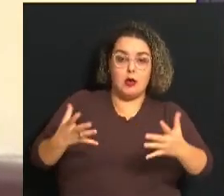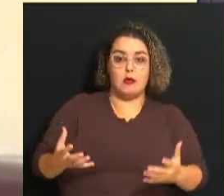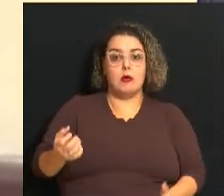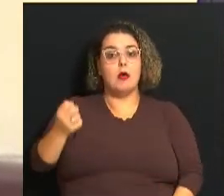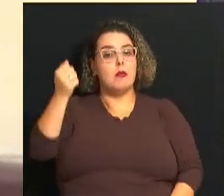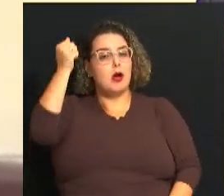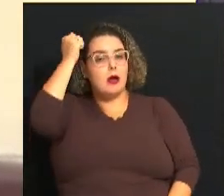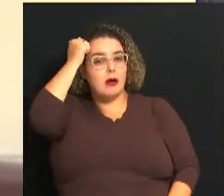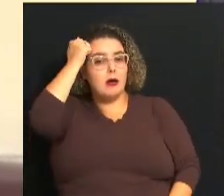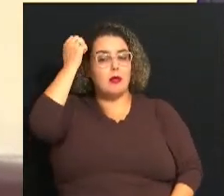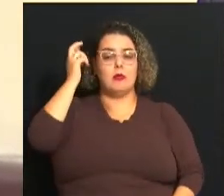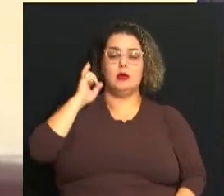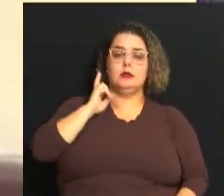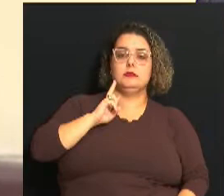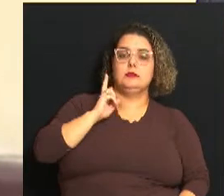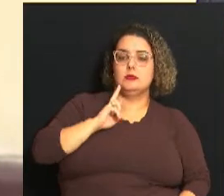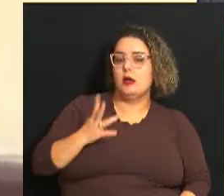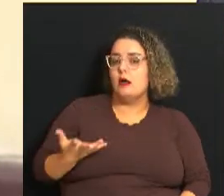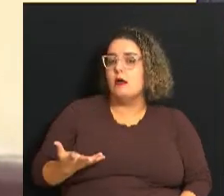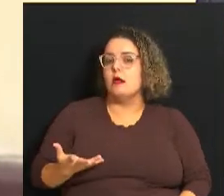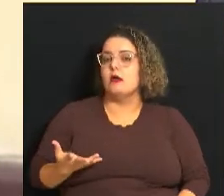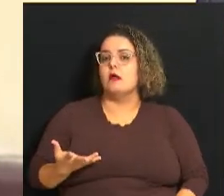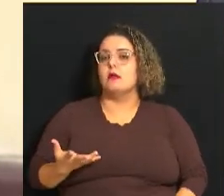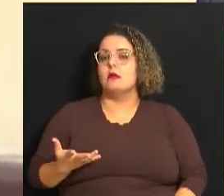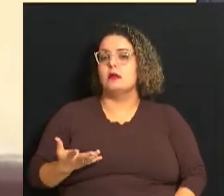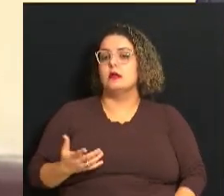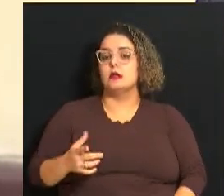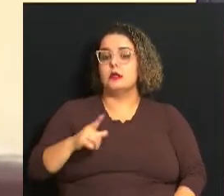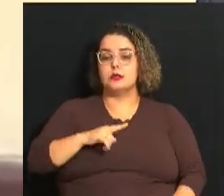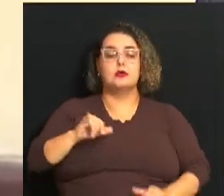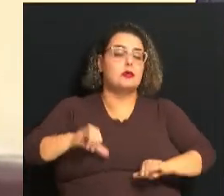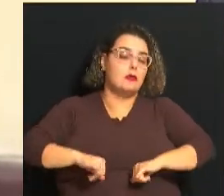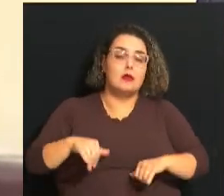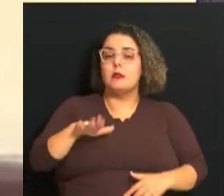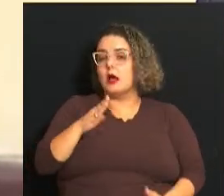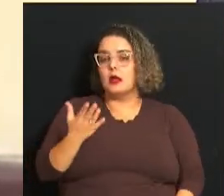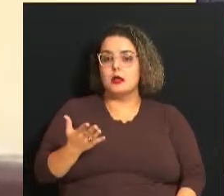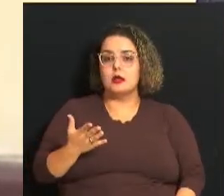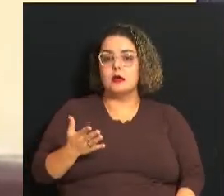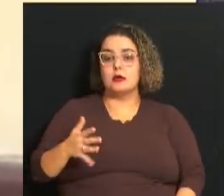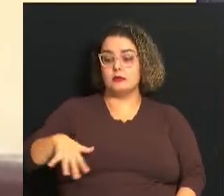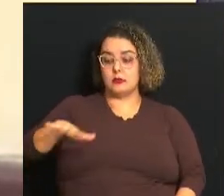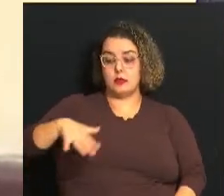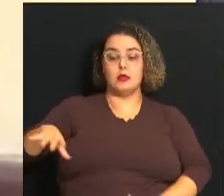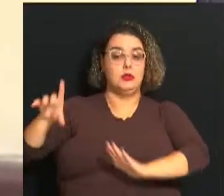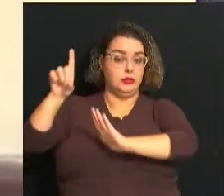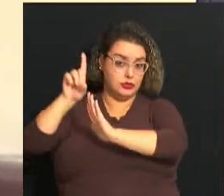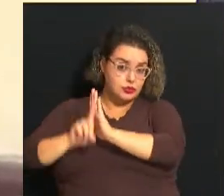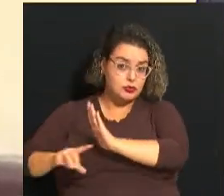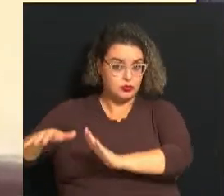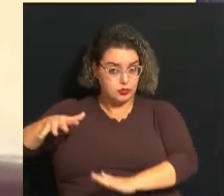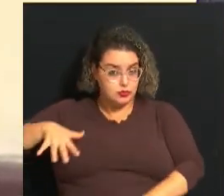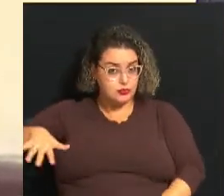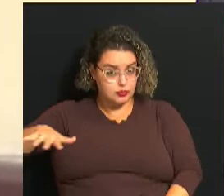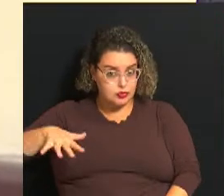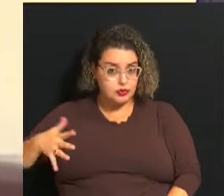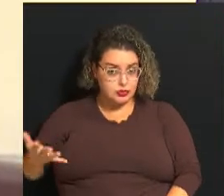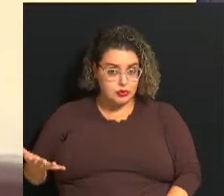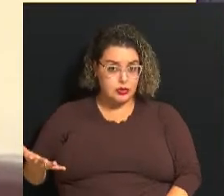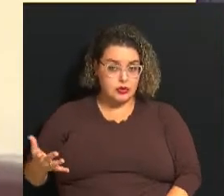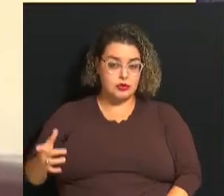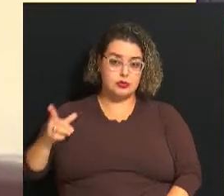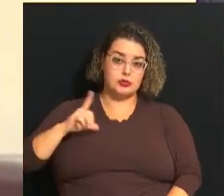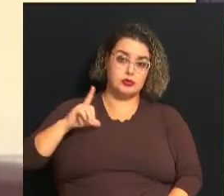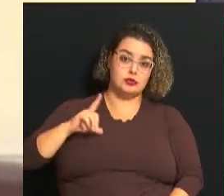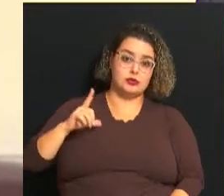vítima uma vítima que tinha ali uma pré-disposição a sofrer mais e quando eu trabalho tratado no mundo jurídico gente tinha os